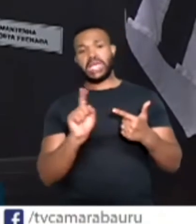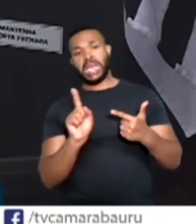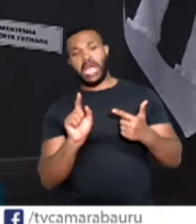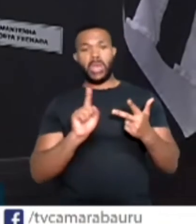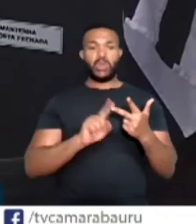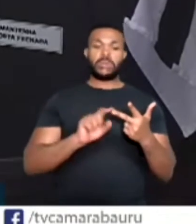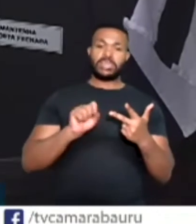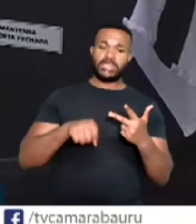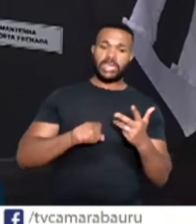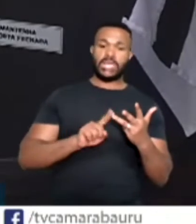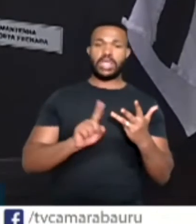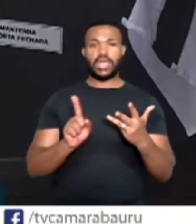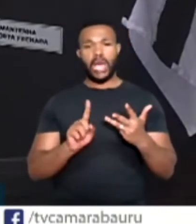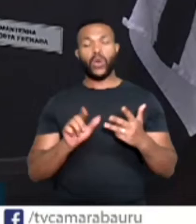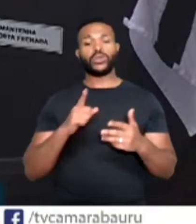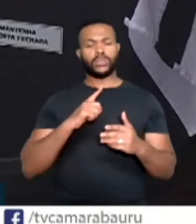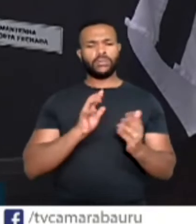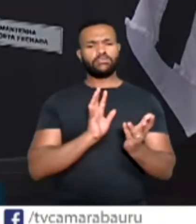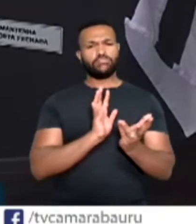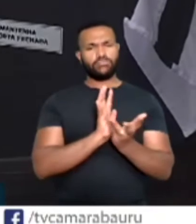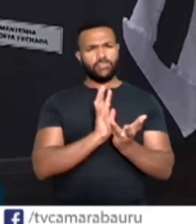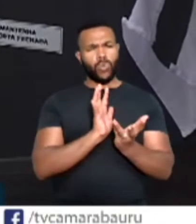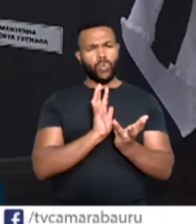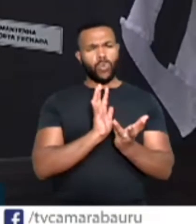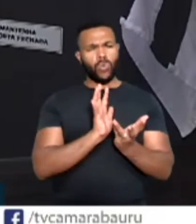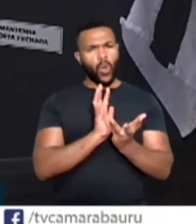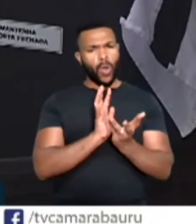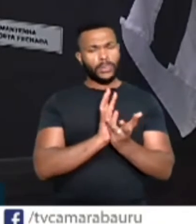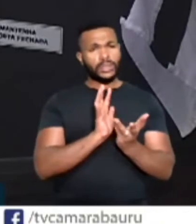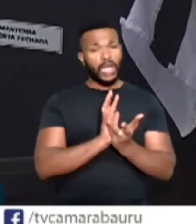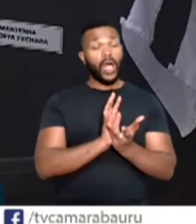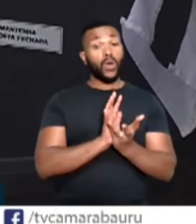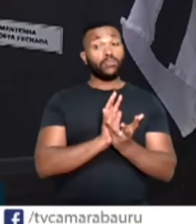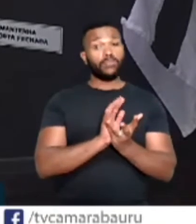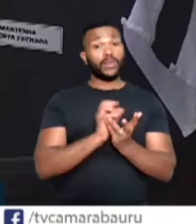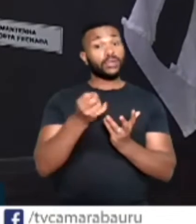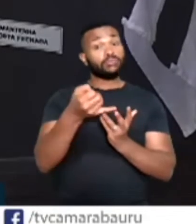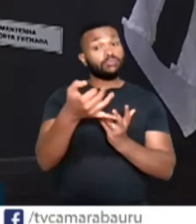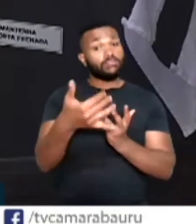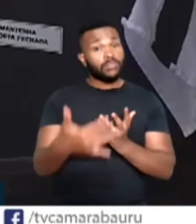compõe as comissões para esclarecimentos, nós